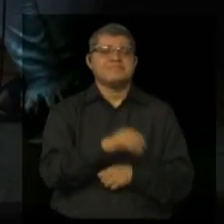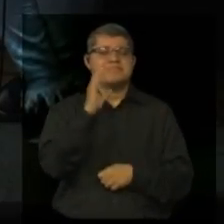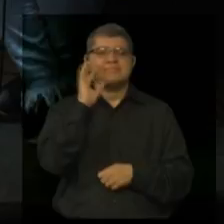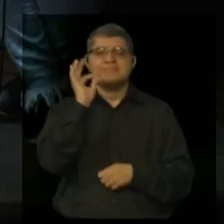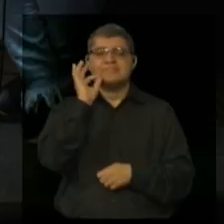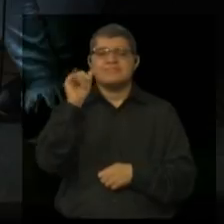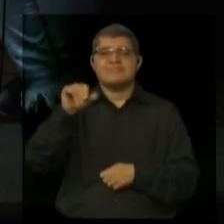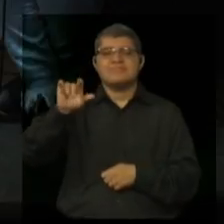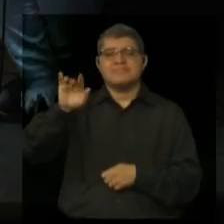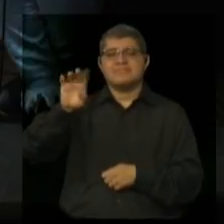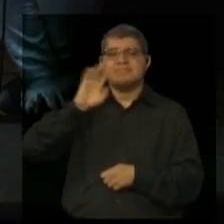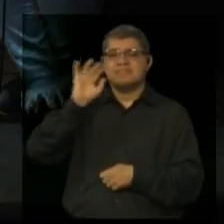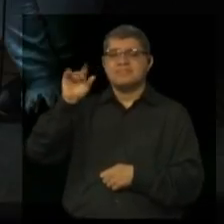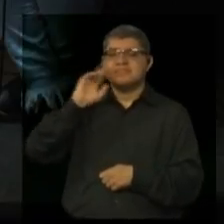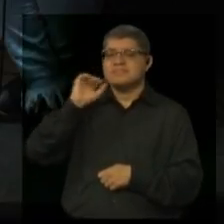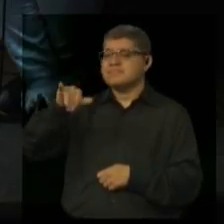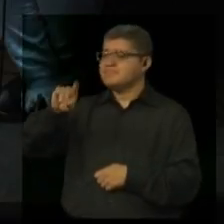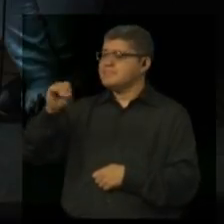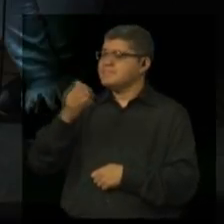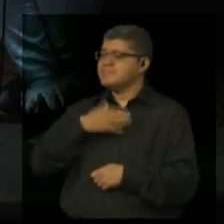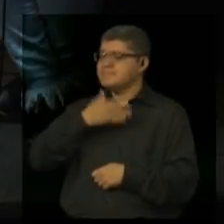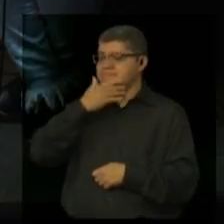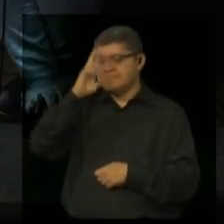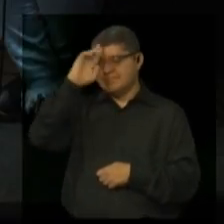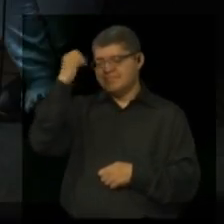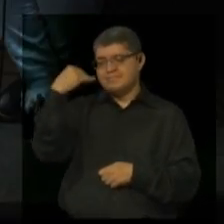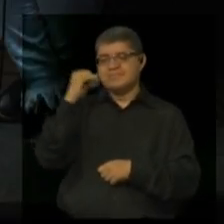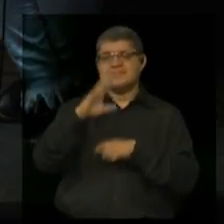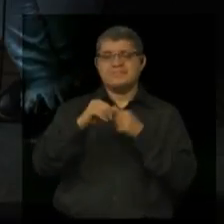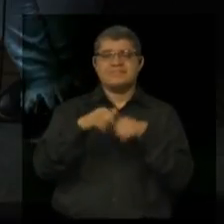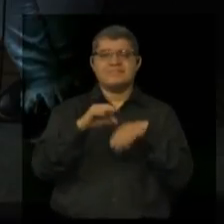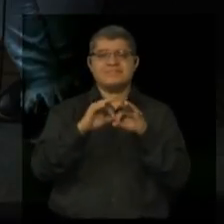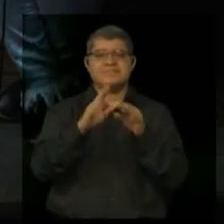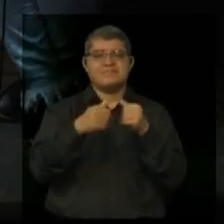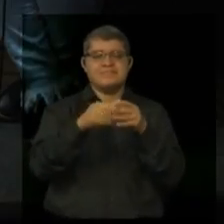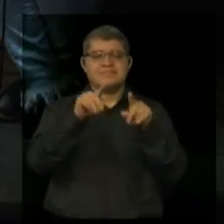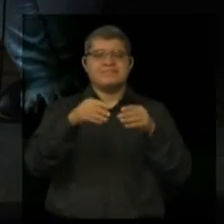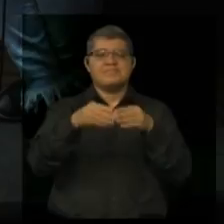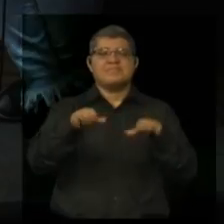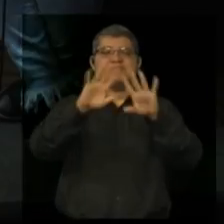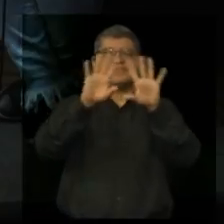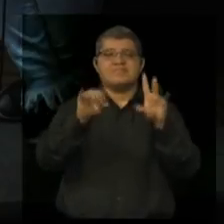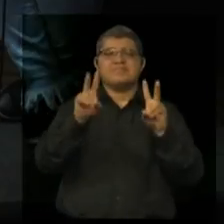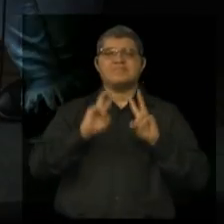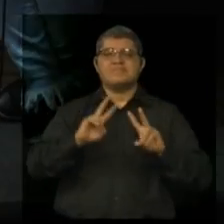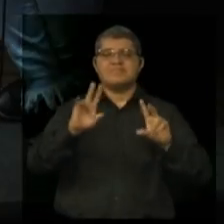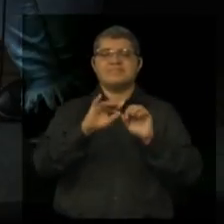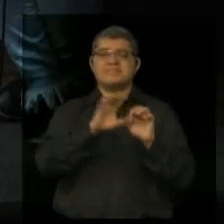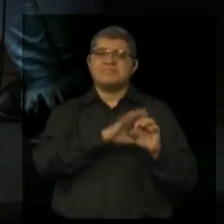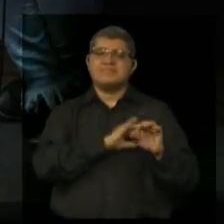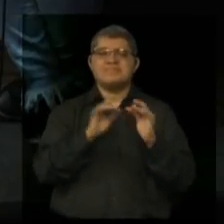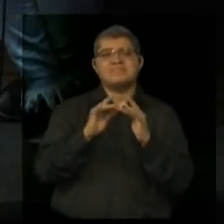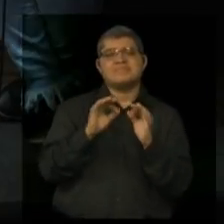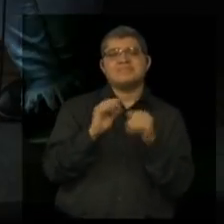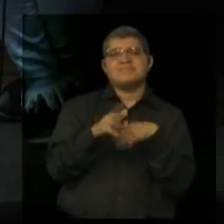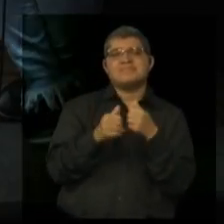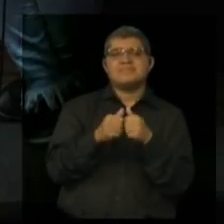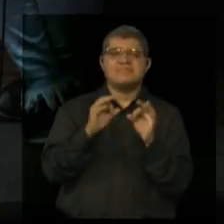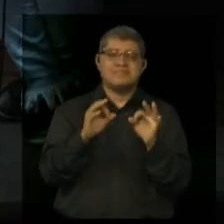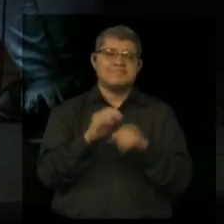Liliana Cardoso, Nildo Rodrigues, meu maestro, enfim, a esse público que nos assiste tão amoroso.